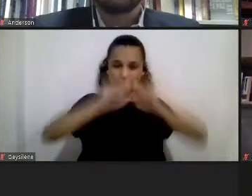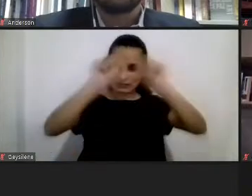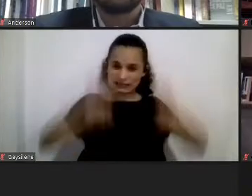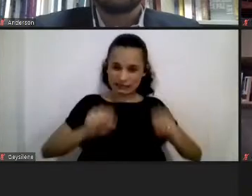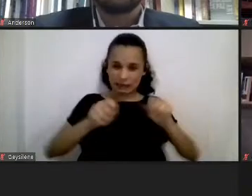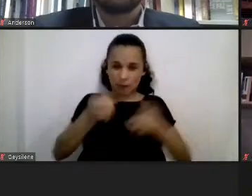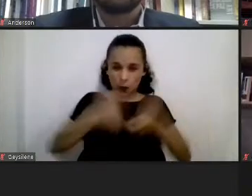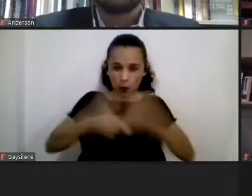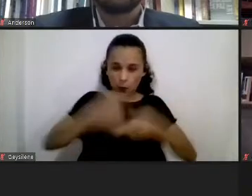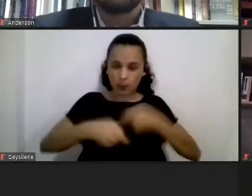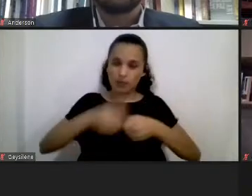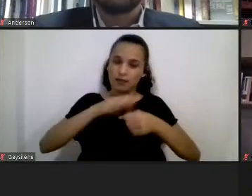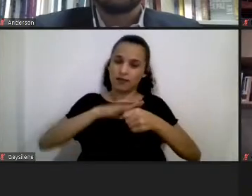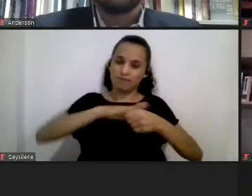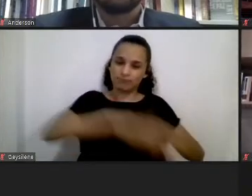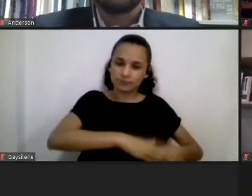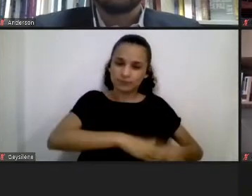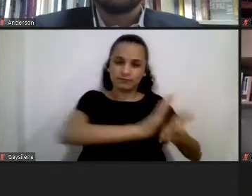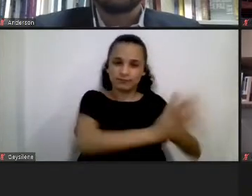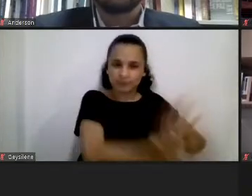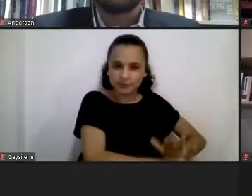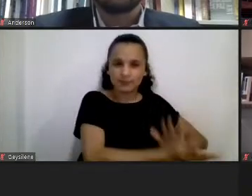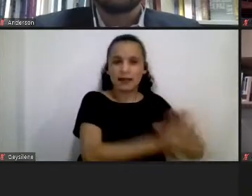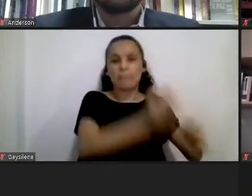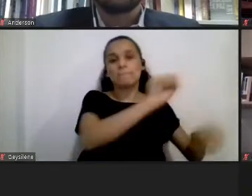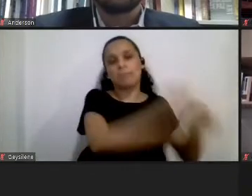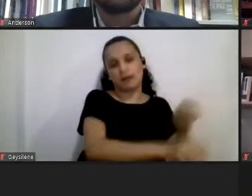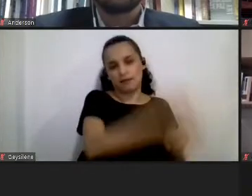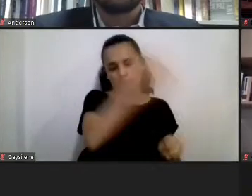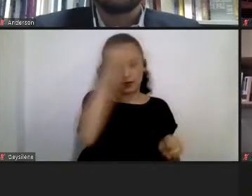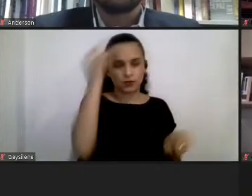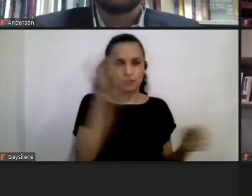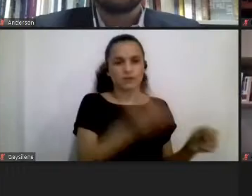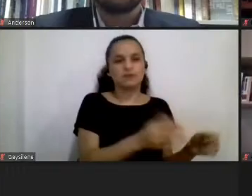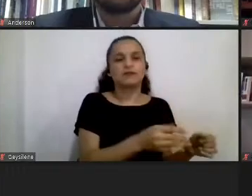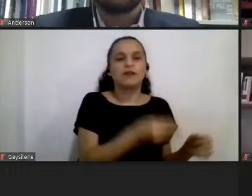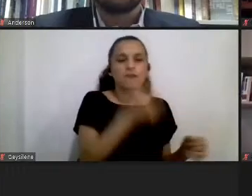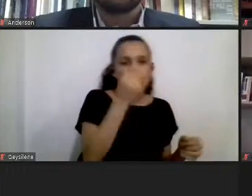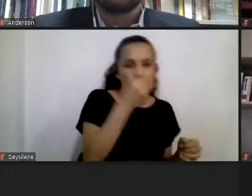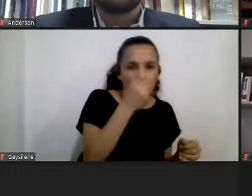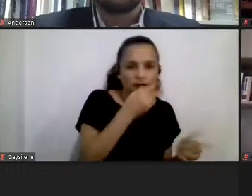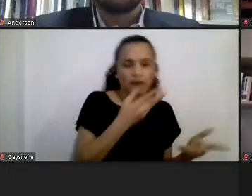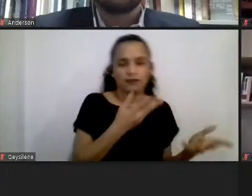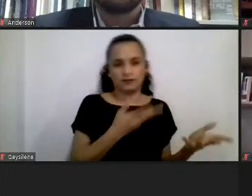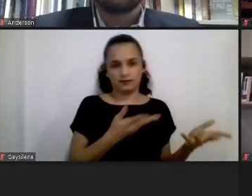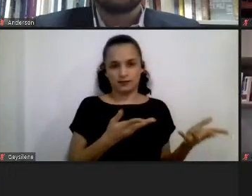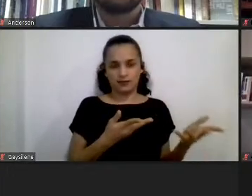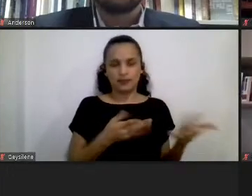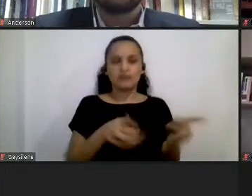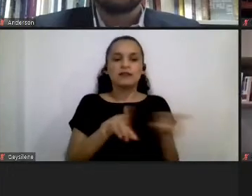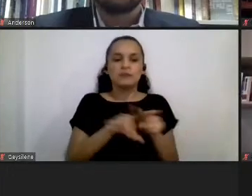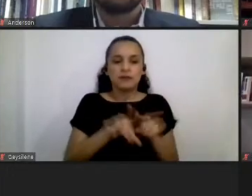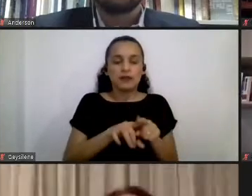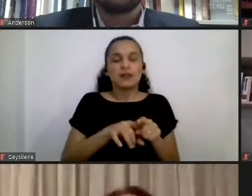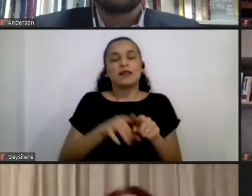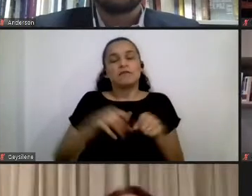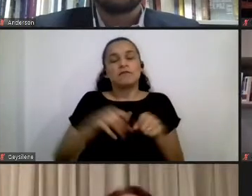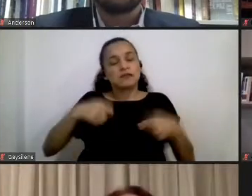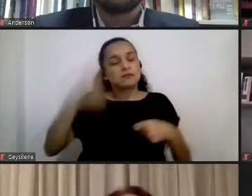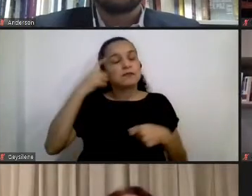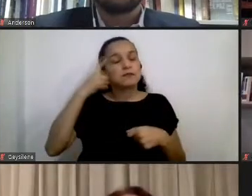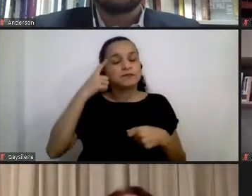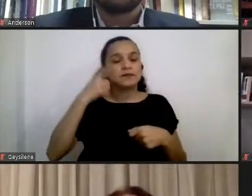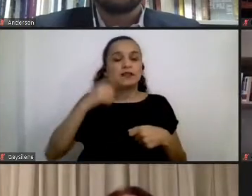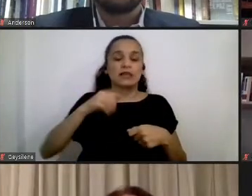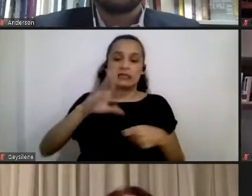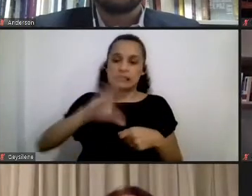defendermos de forma contundente a democracia e a ciência como plataformas indispensáveis para a